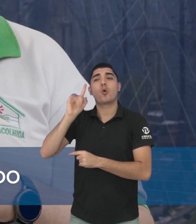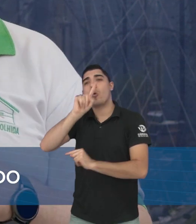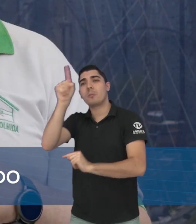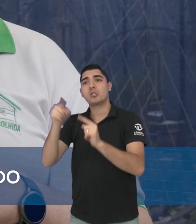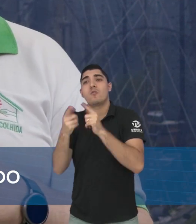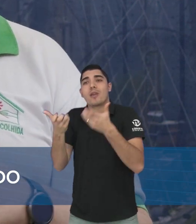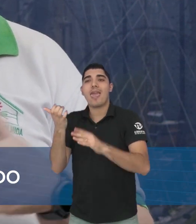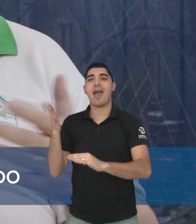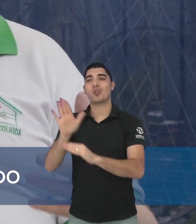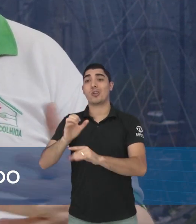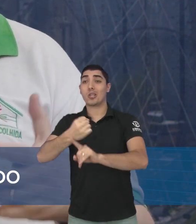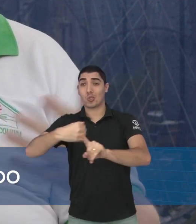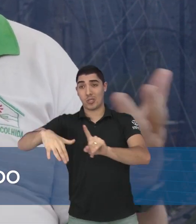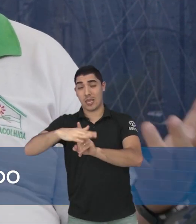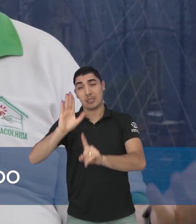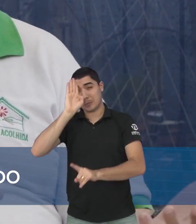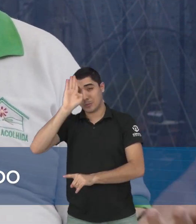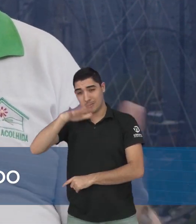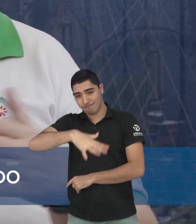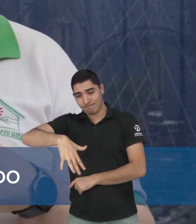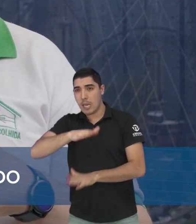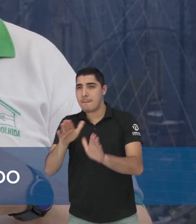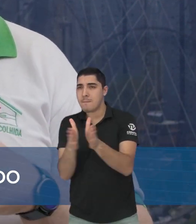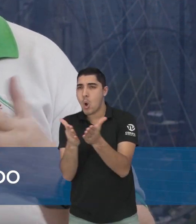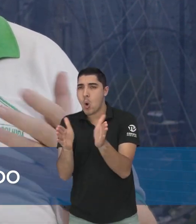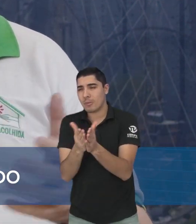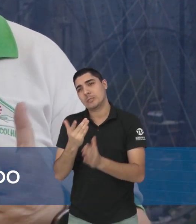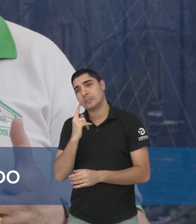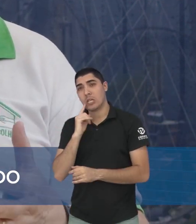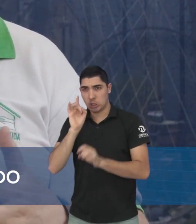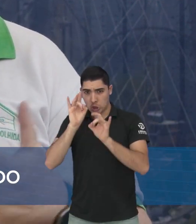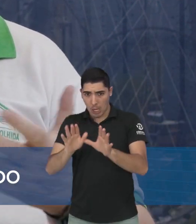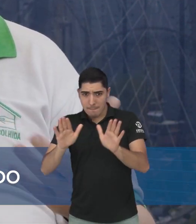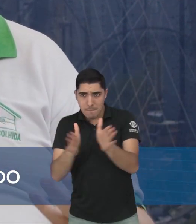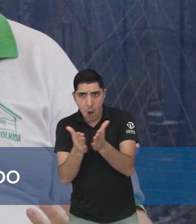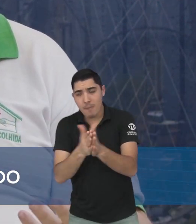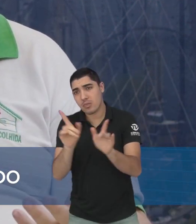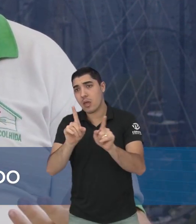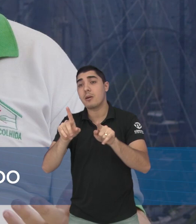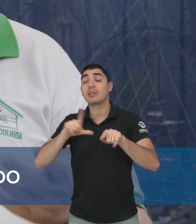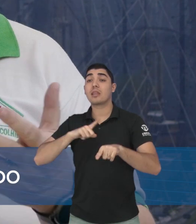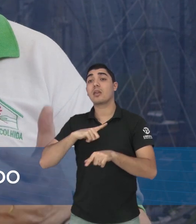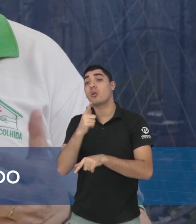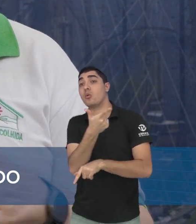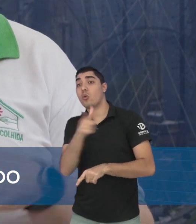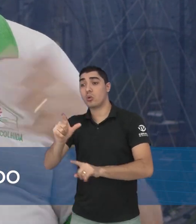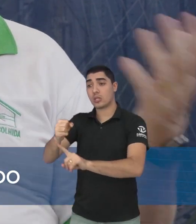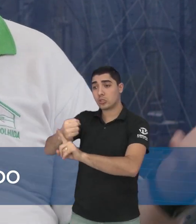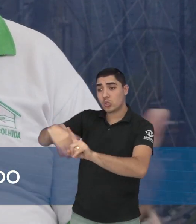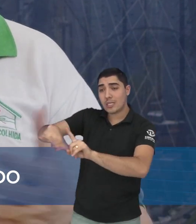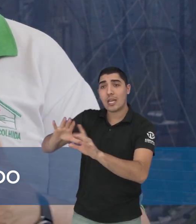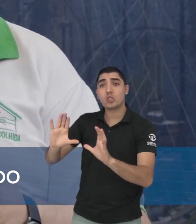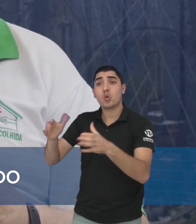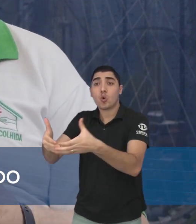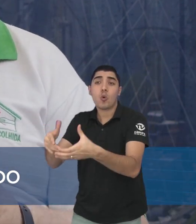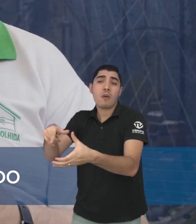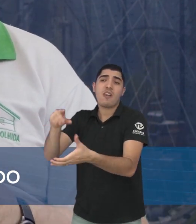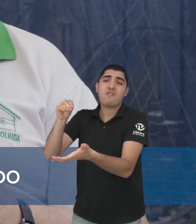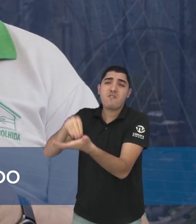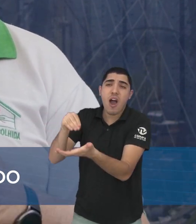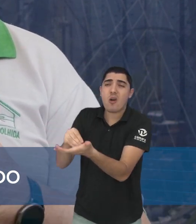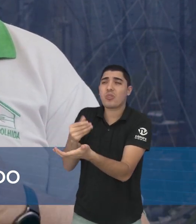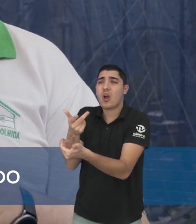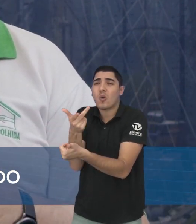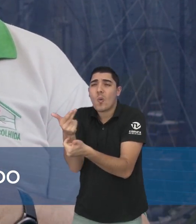sociedade, sobretudo aquela mais carente, que não significa a pobre, carente de diversas